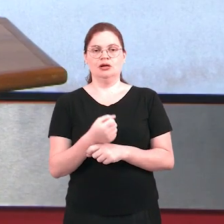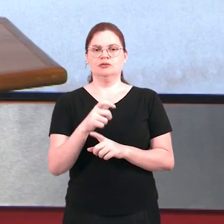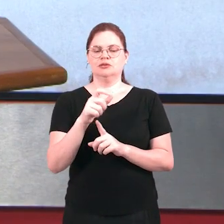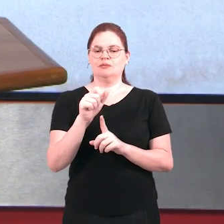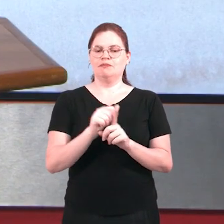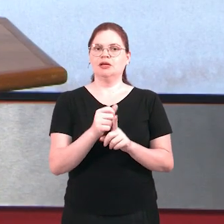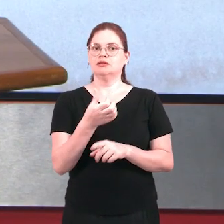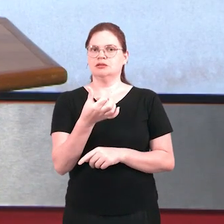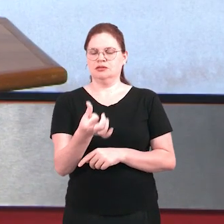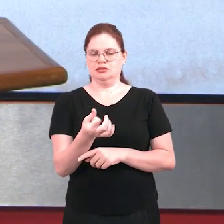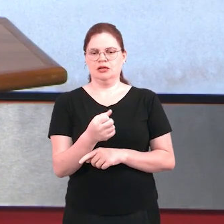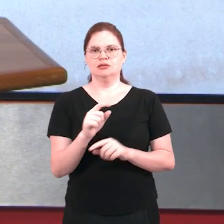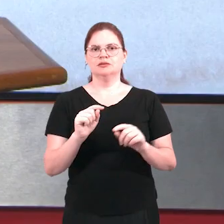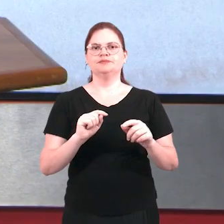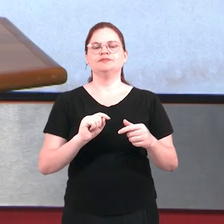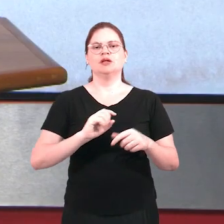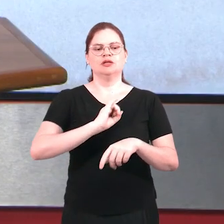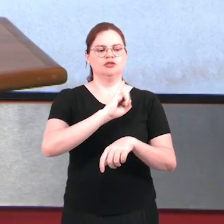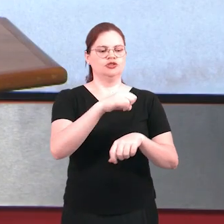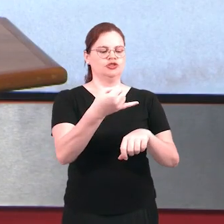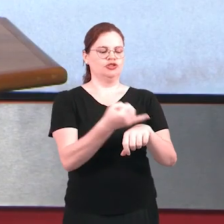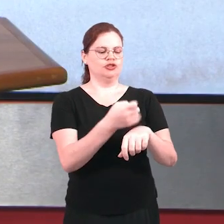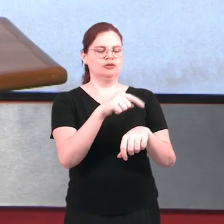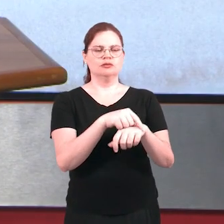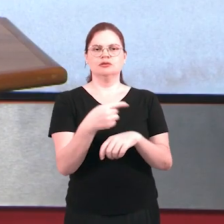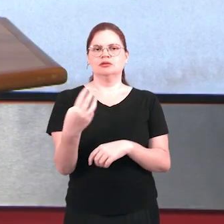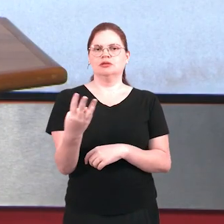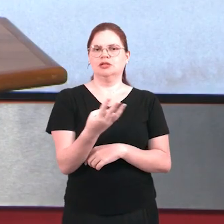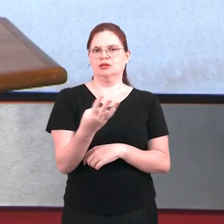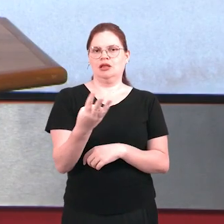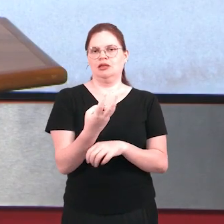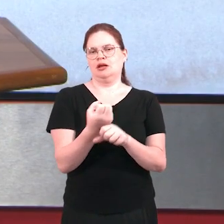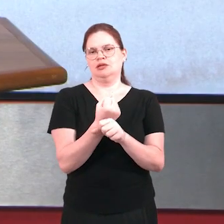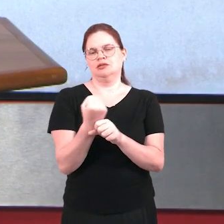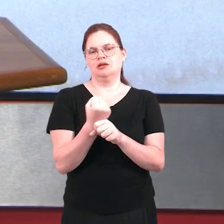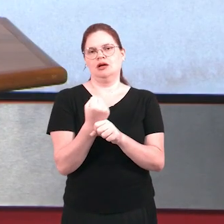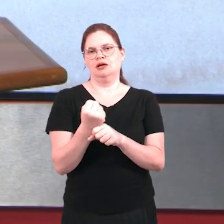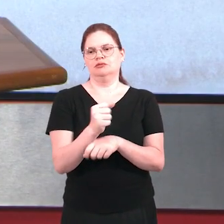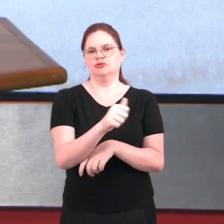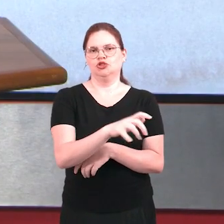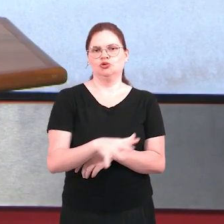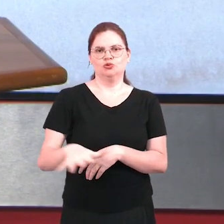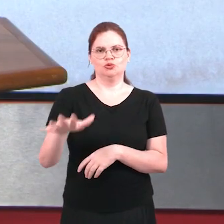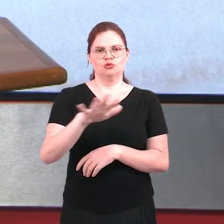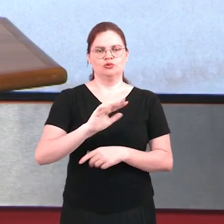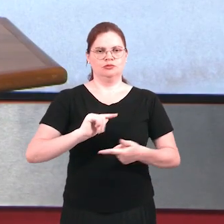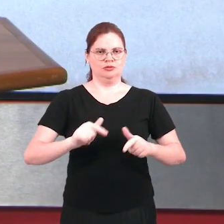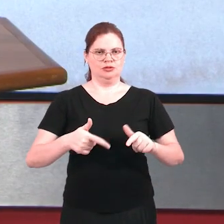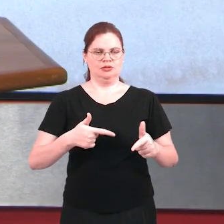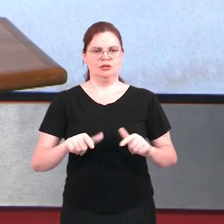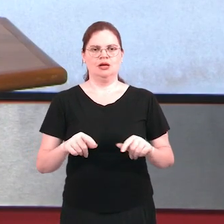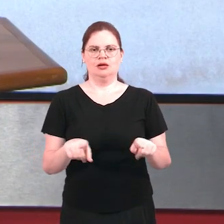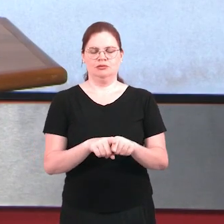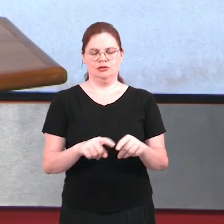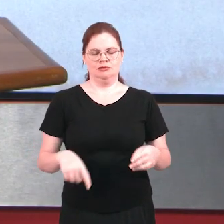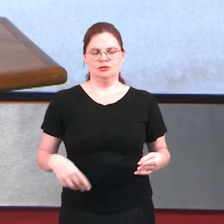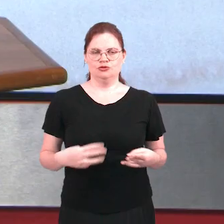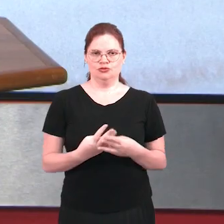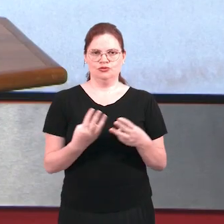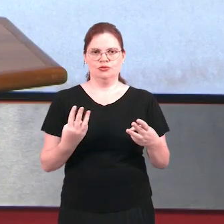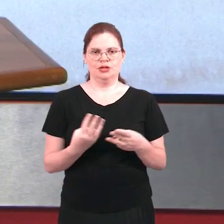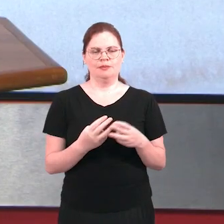E em Jerusalém, reinou 33 anos sobre todo o Israel e